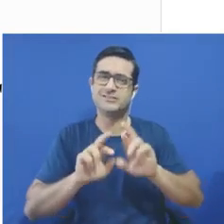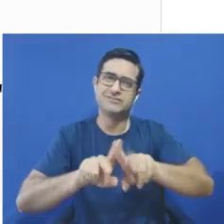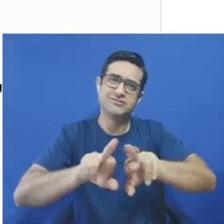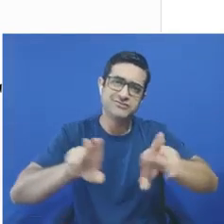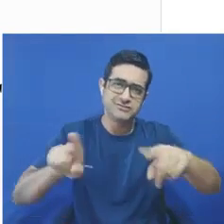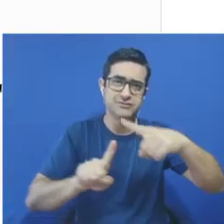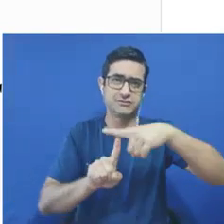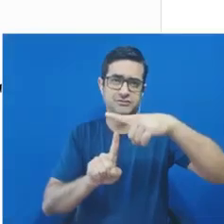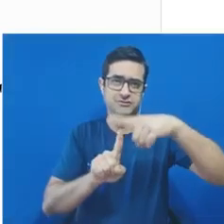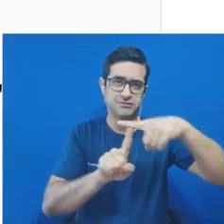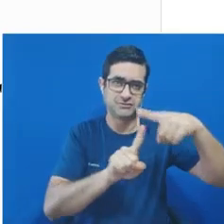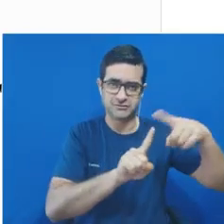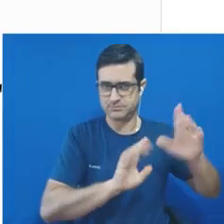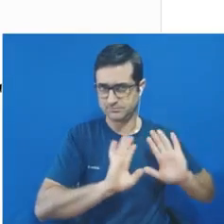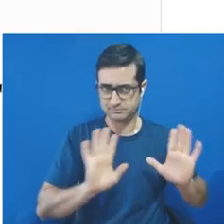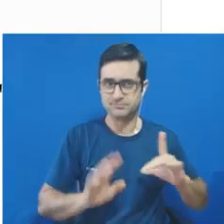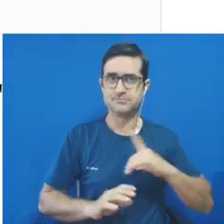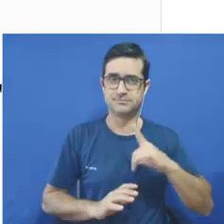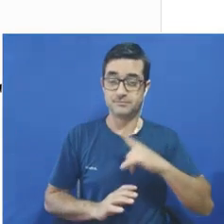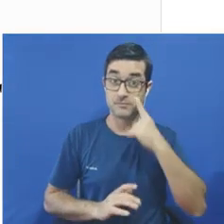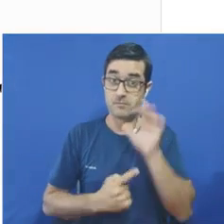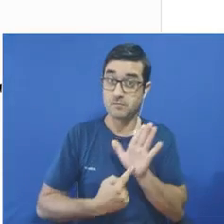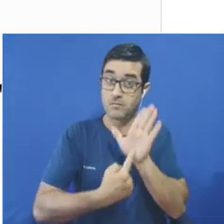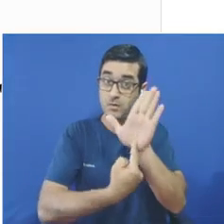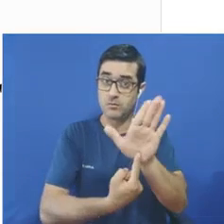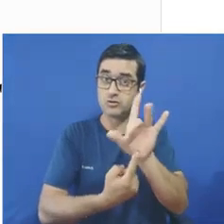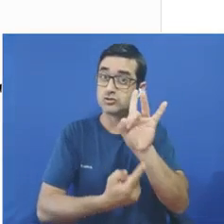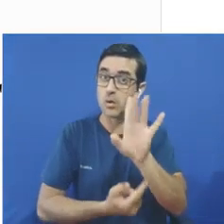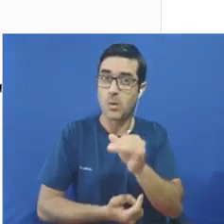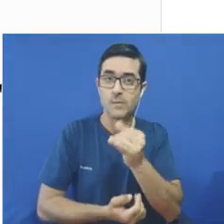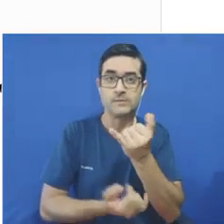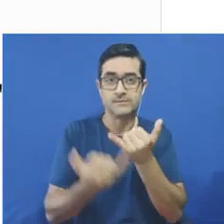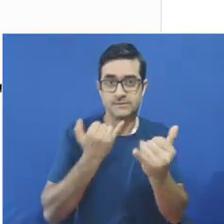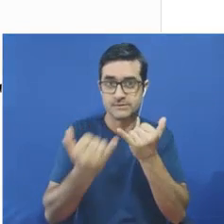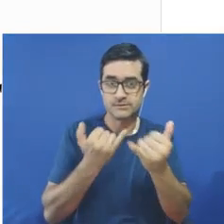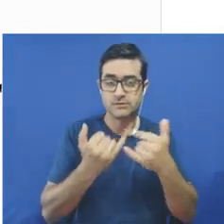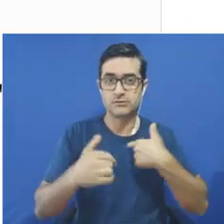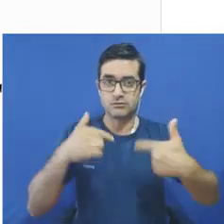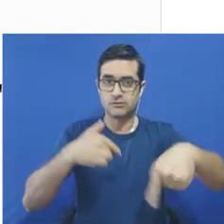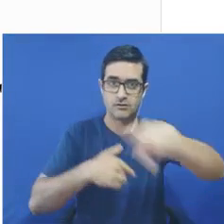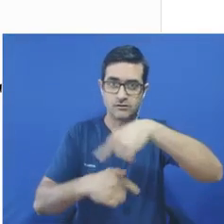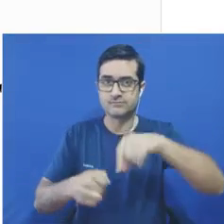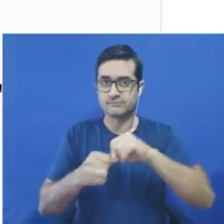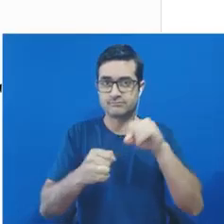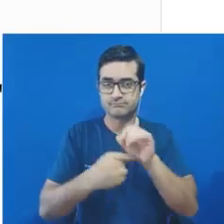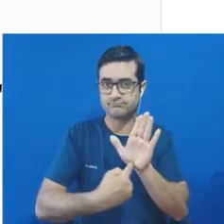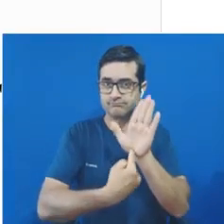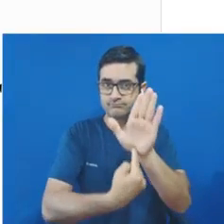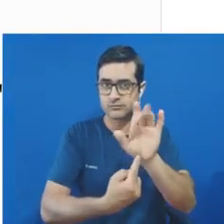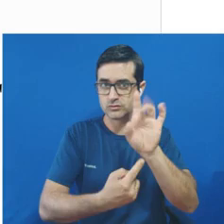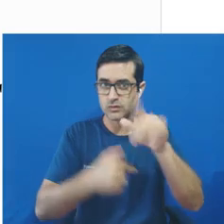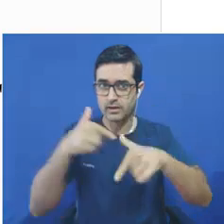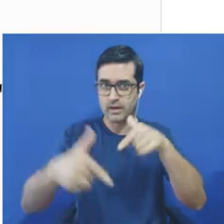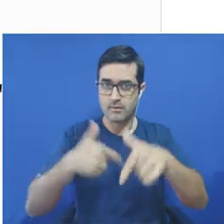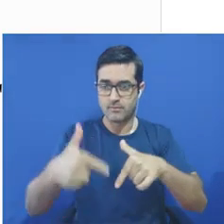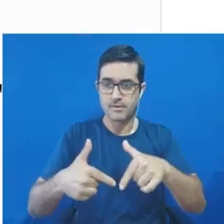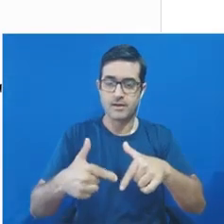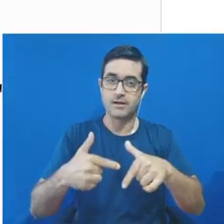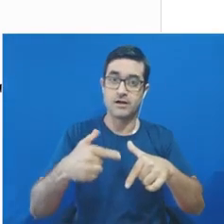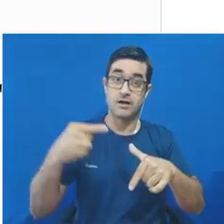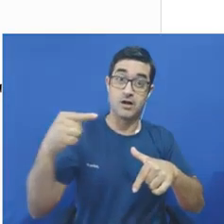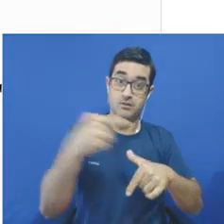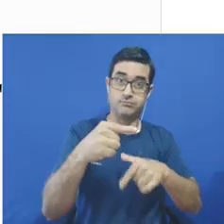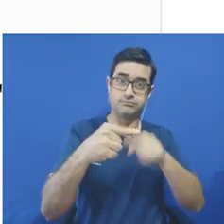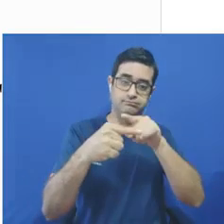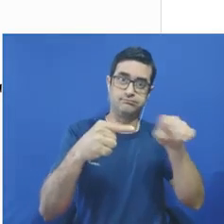tipos de seta. Eu vou só trazer para vocês um exemplo. A gente vai trabalhar com a seta da transformação simples